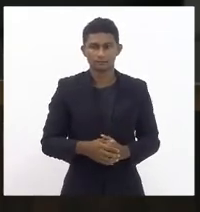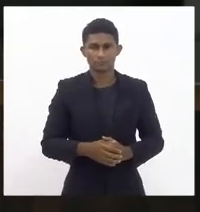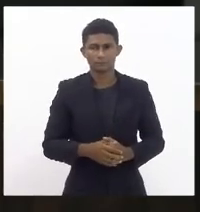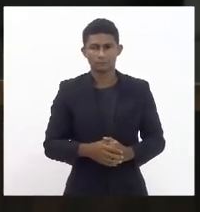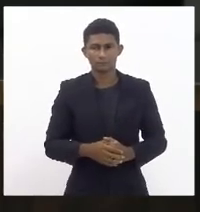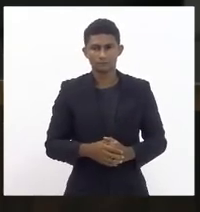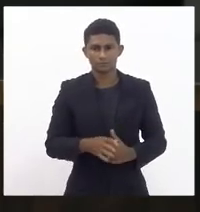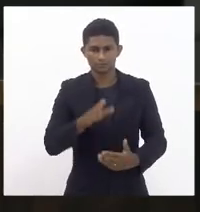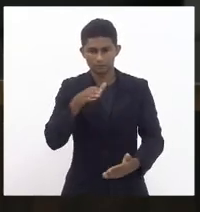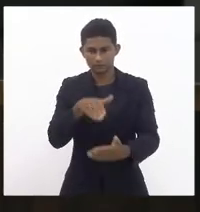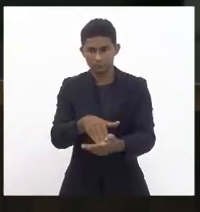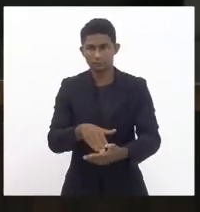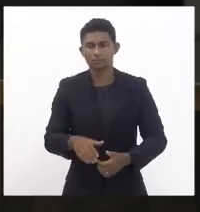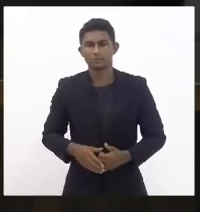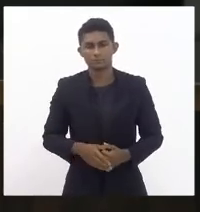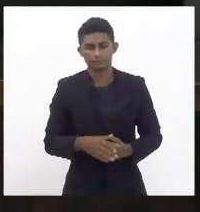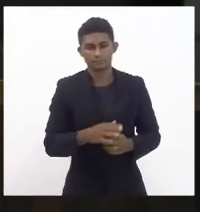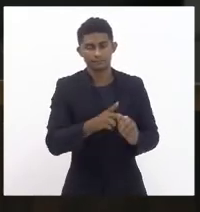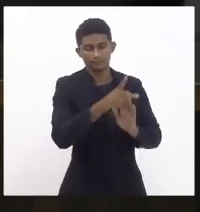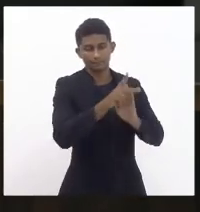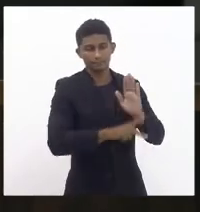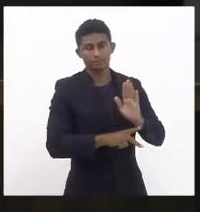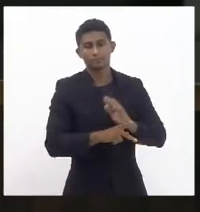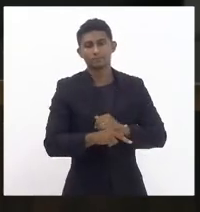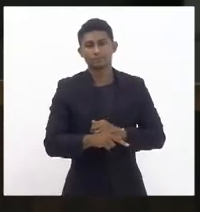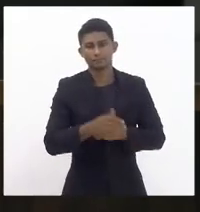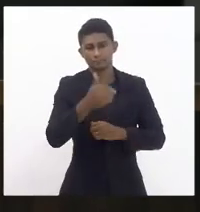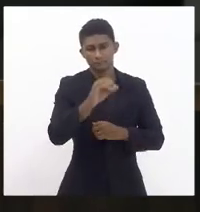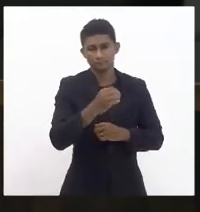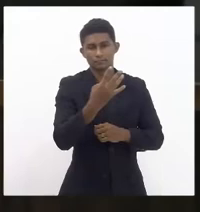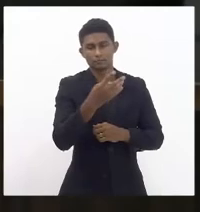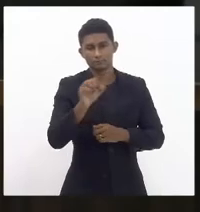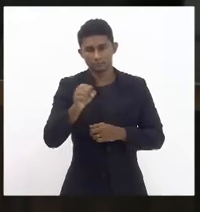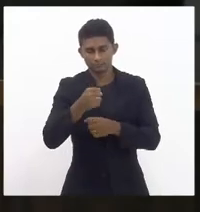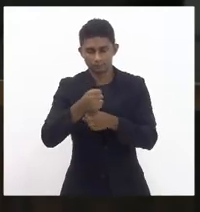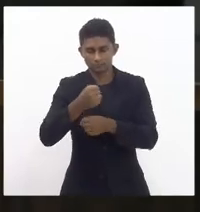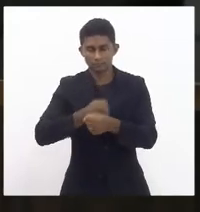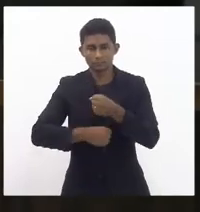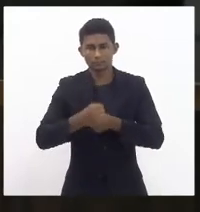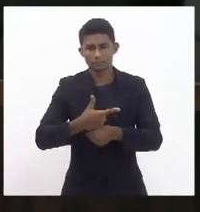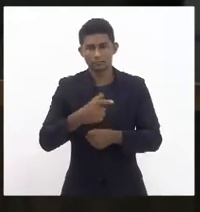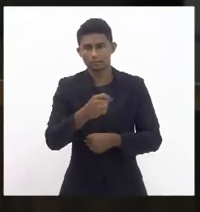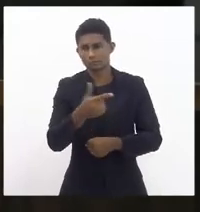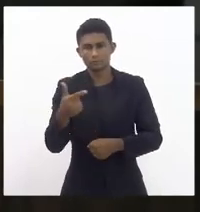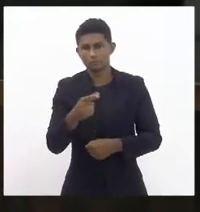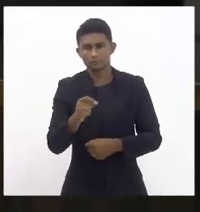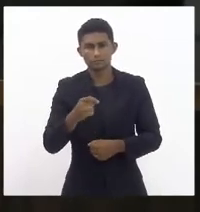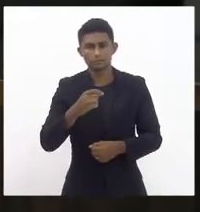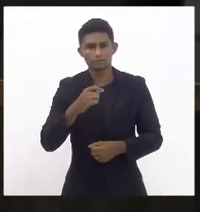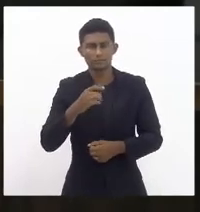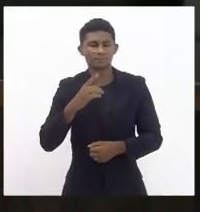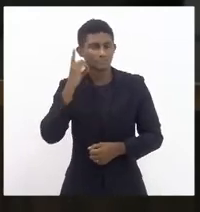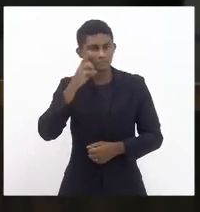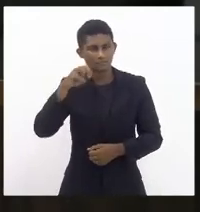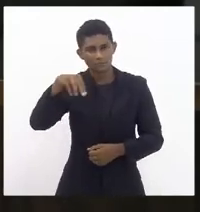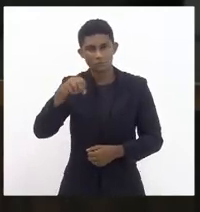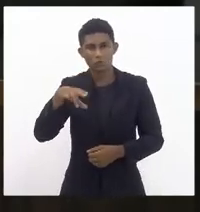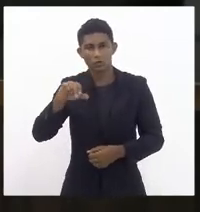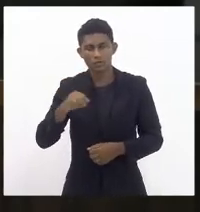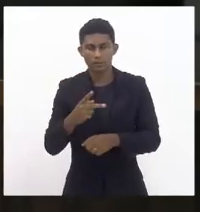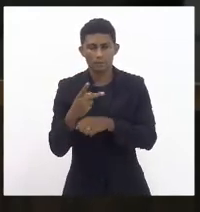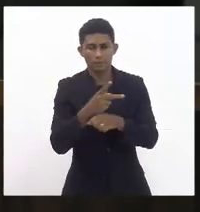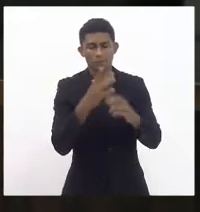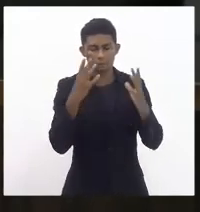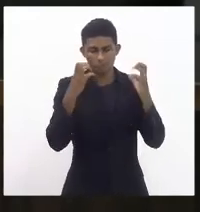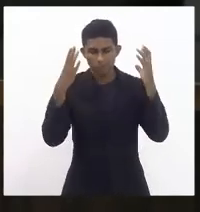por último projeto de resolução 1048 de 22 Deputado da Mônica que concede prêmio